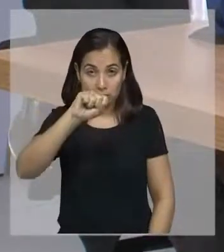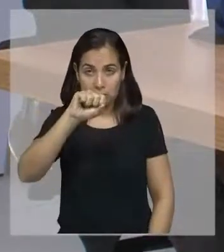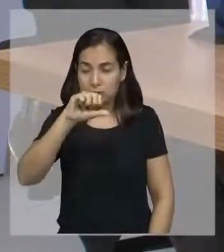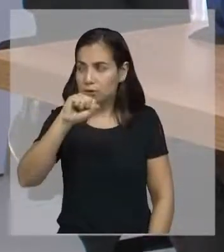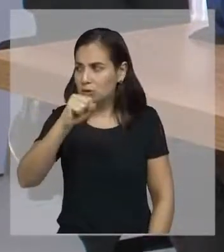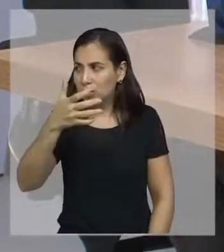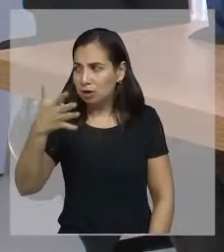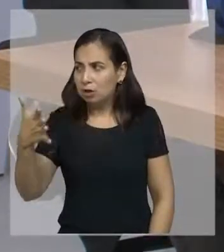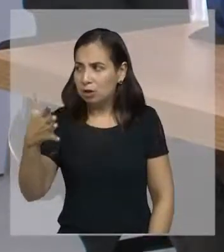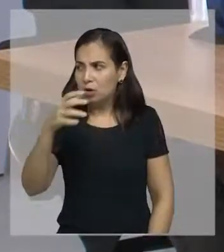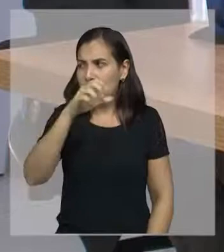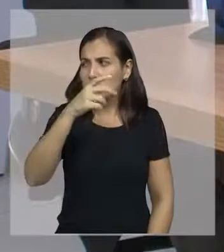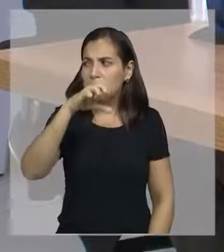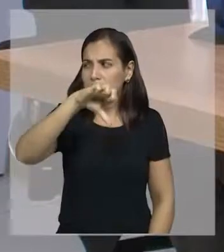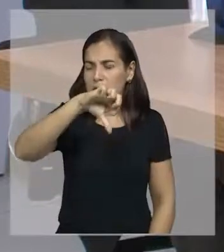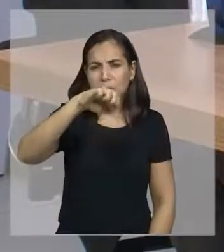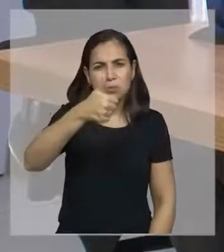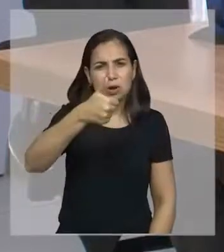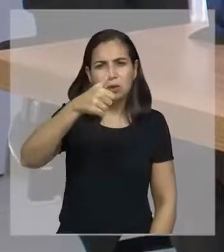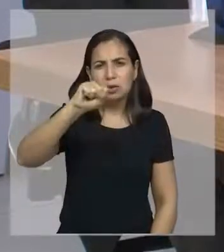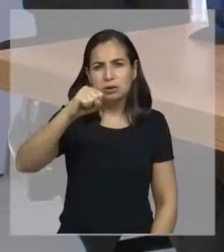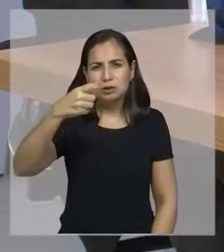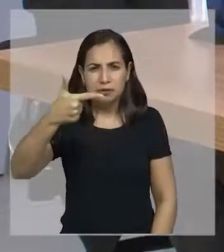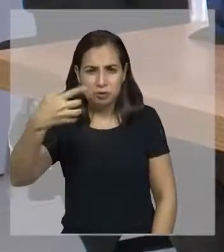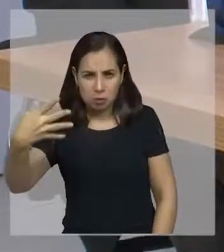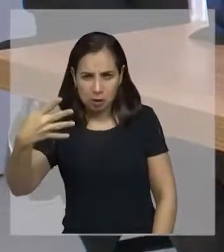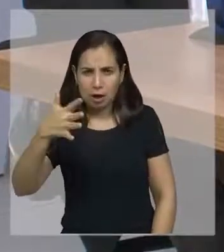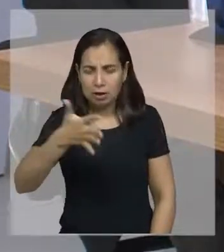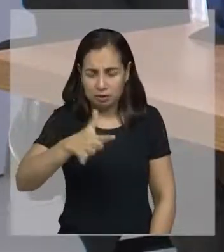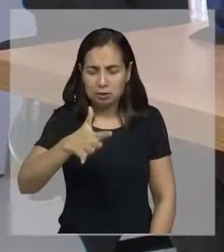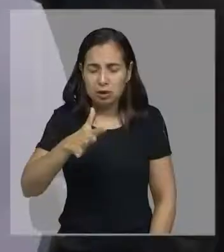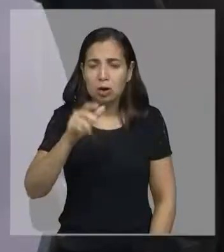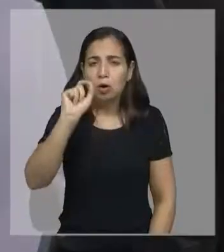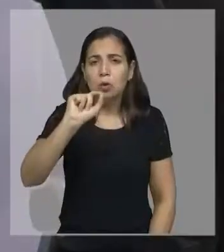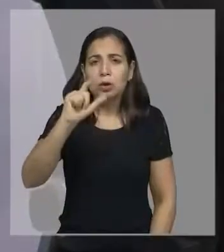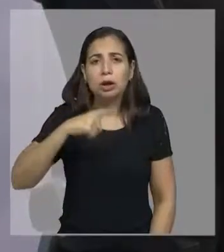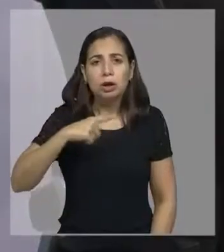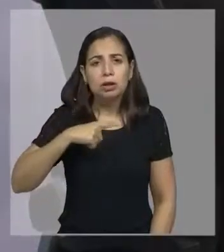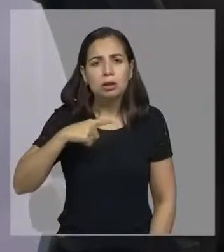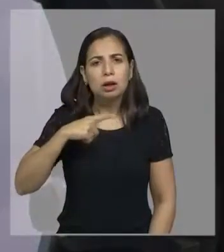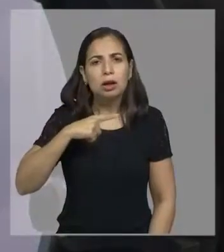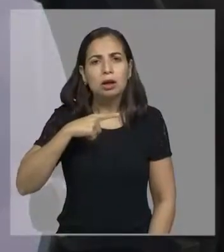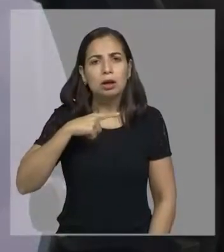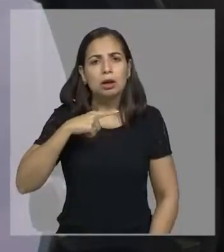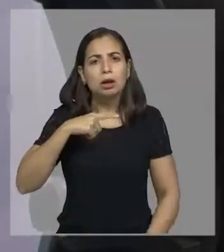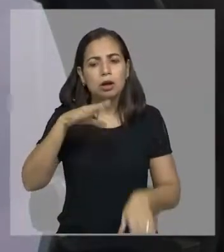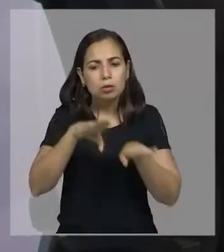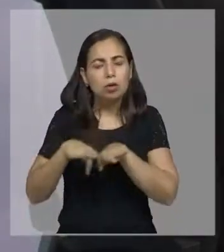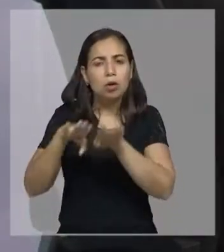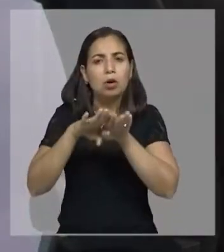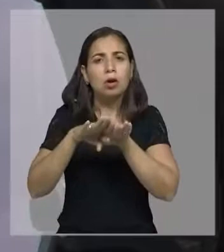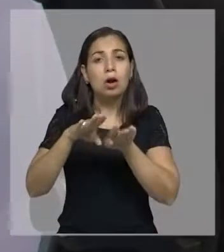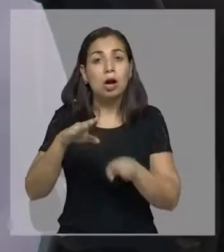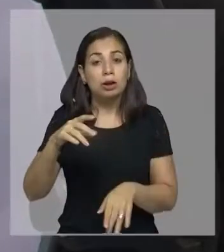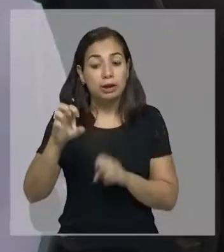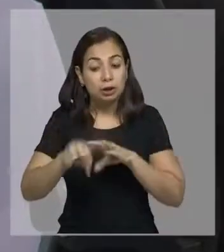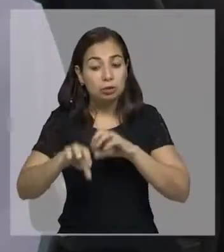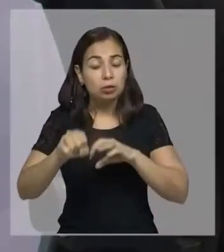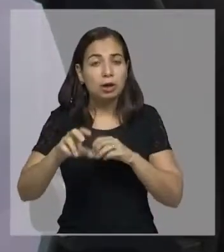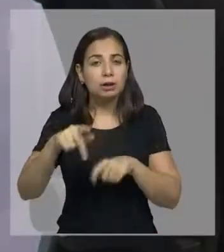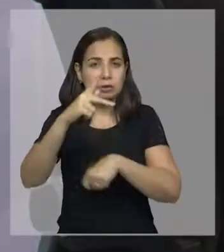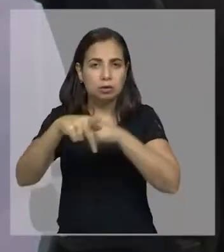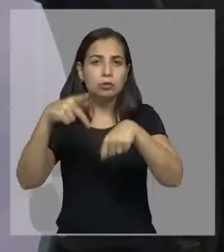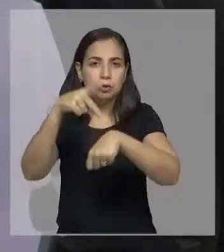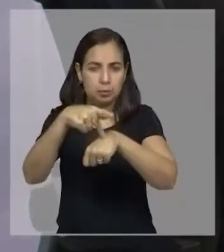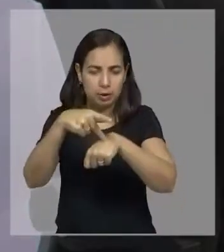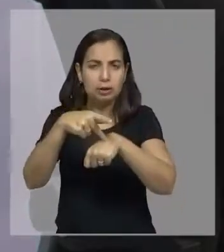a gente tem a universalização da educação num país escravocrata. Quer dizer, é um contrassenso enorme, né? Aí a gente constrói